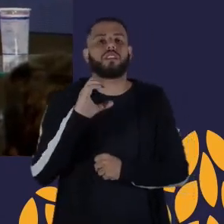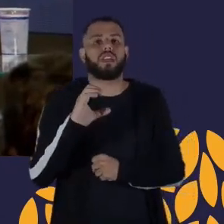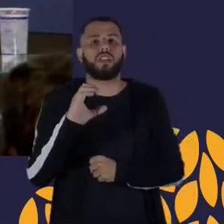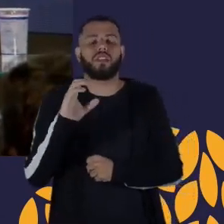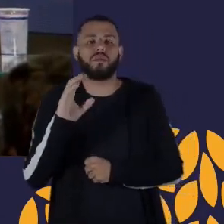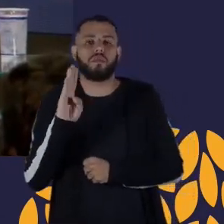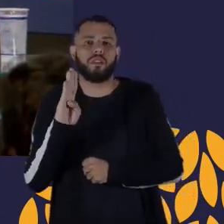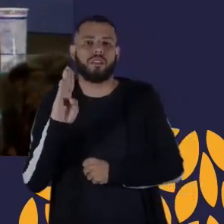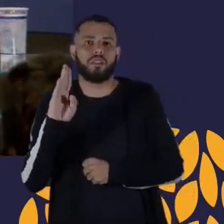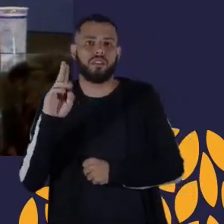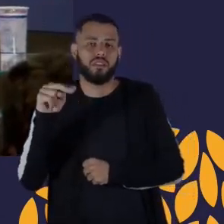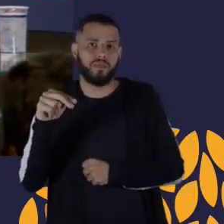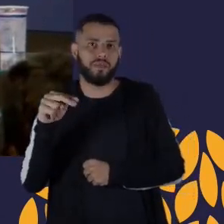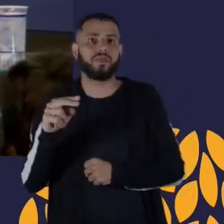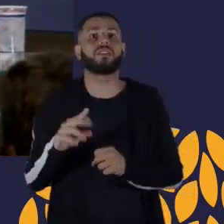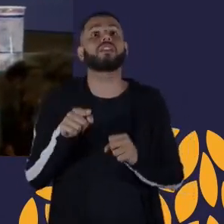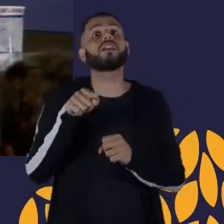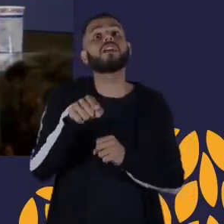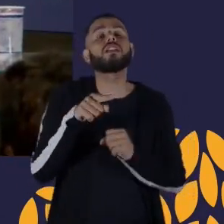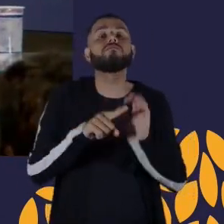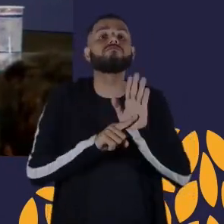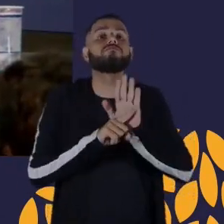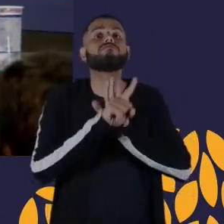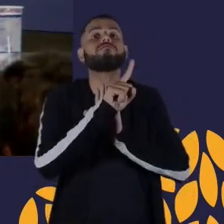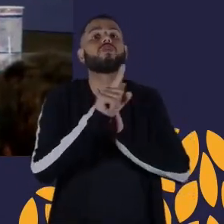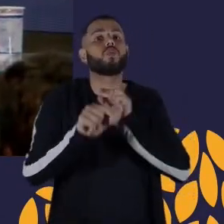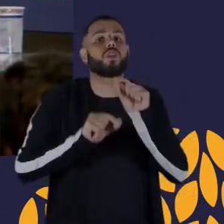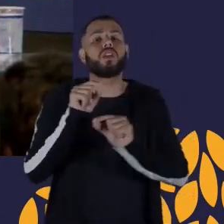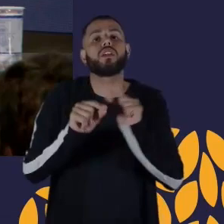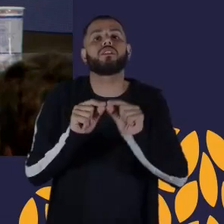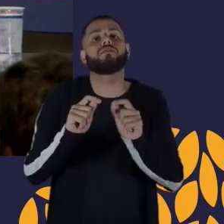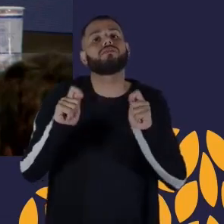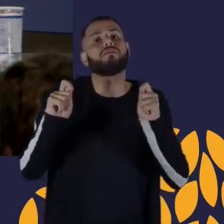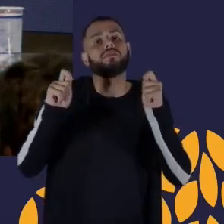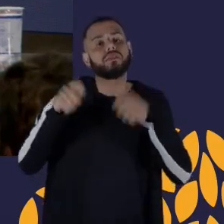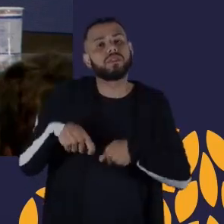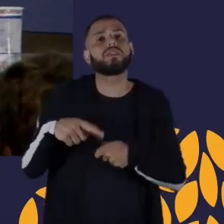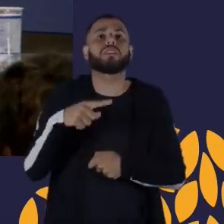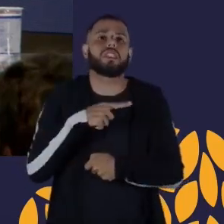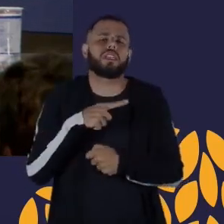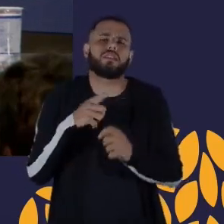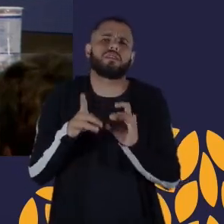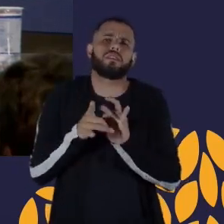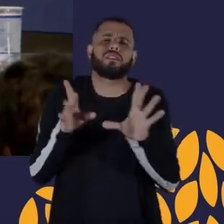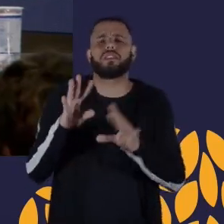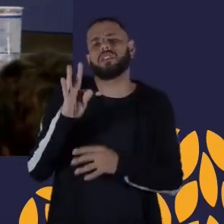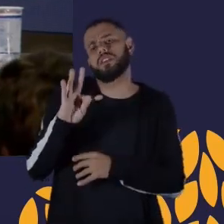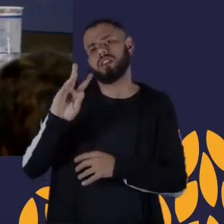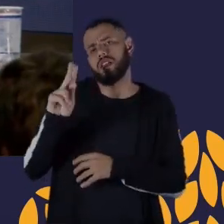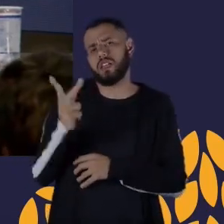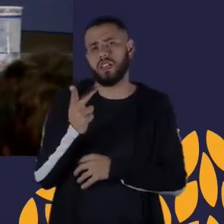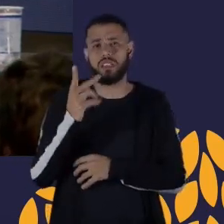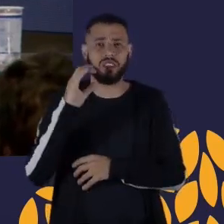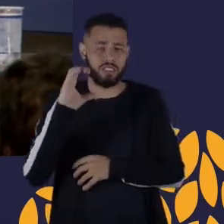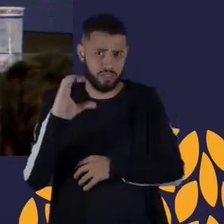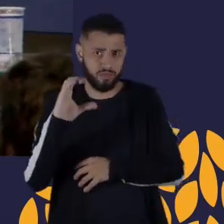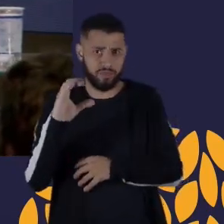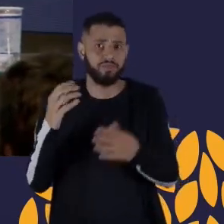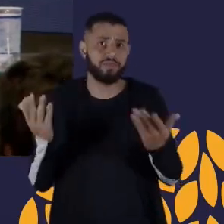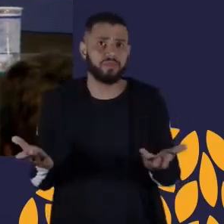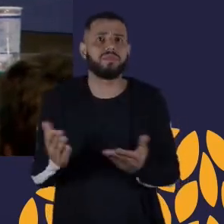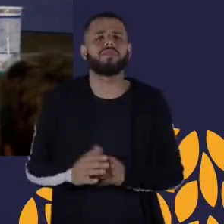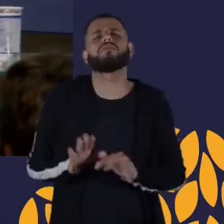Ele aumenta a possibilidade de devenir dependente a THC. Então,